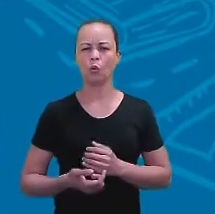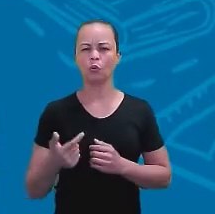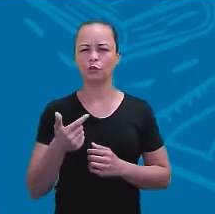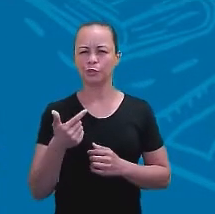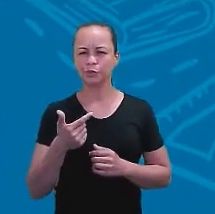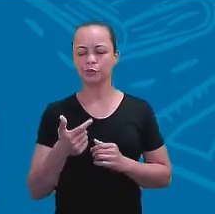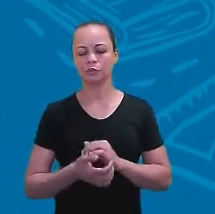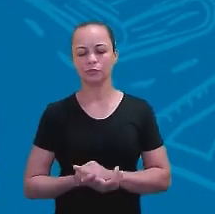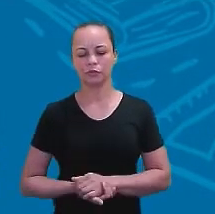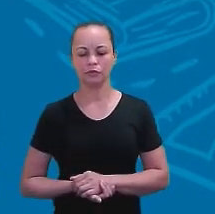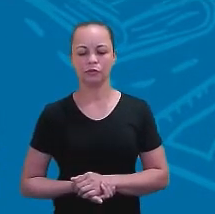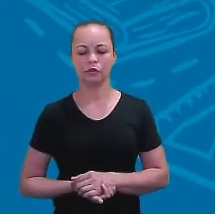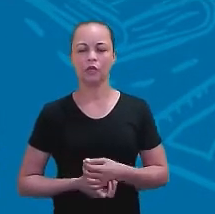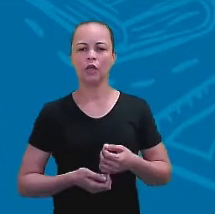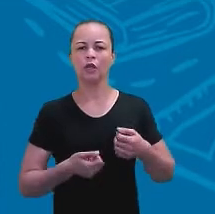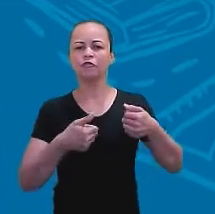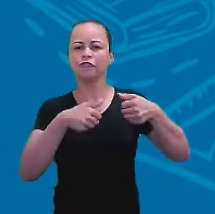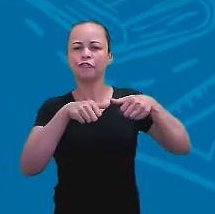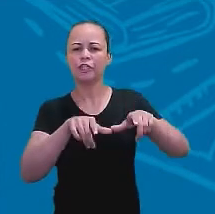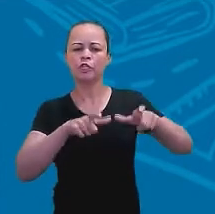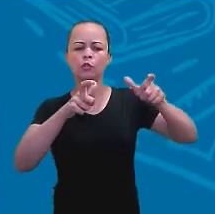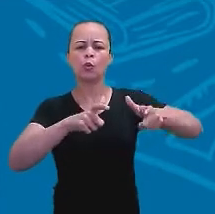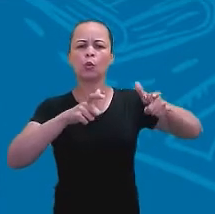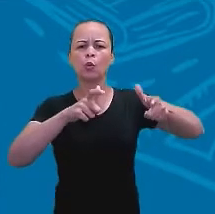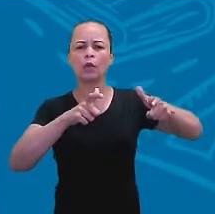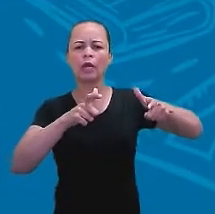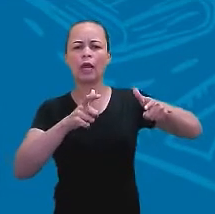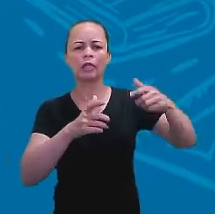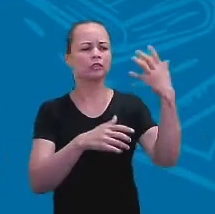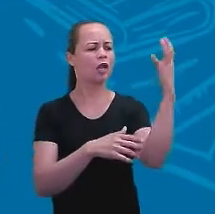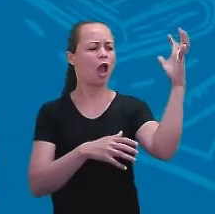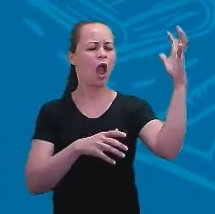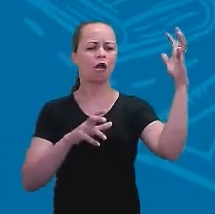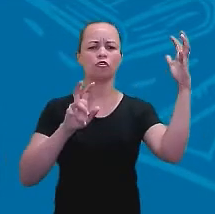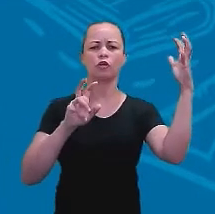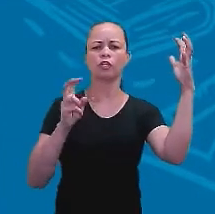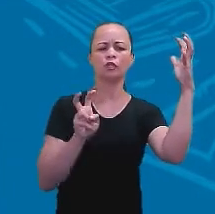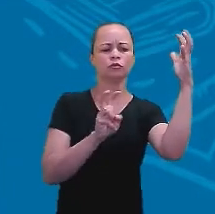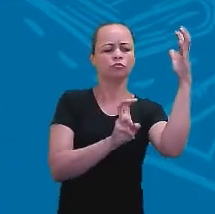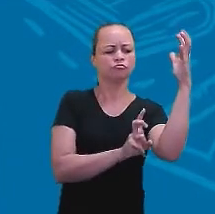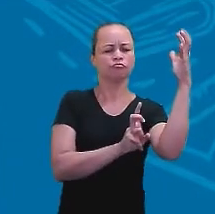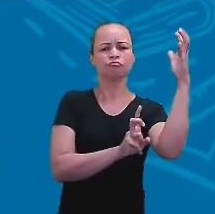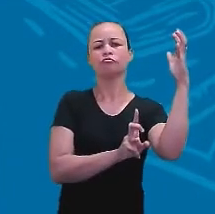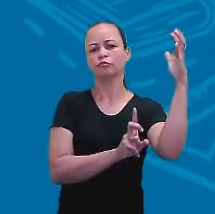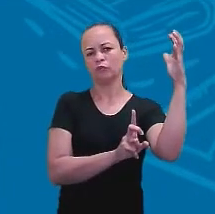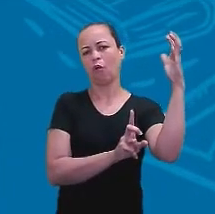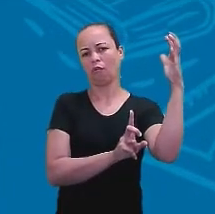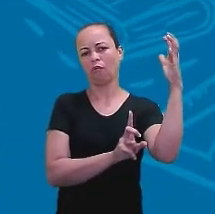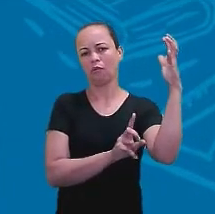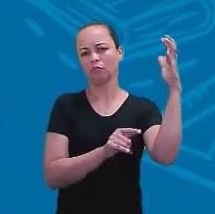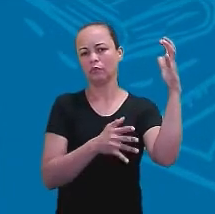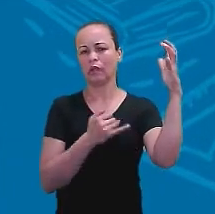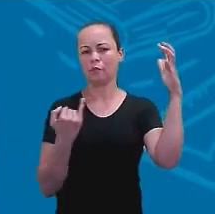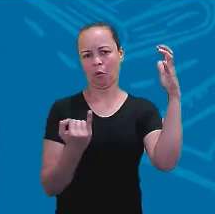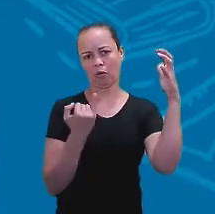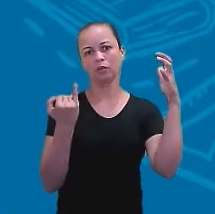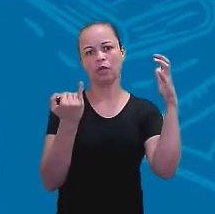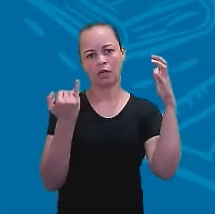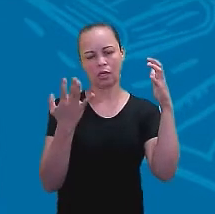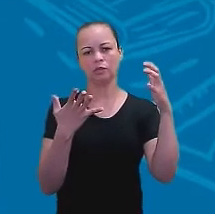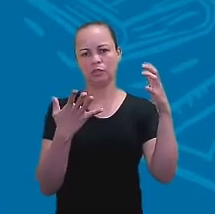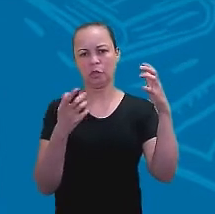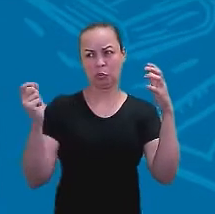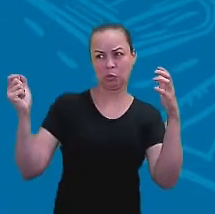sombra sempre que possível, tá certo? Então sempre que possível procurarmos a sombra,